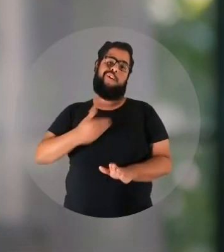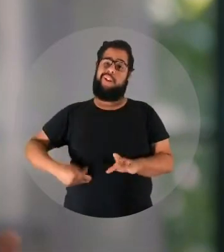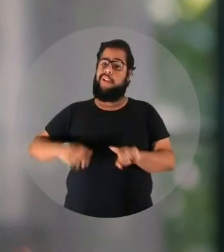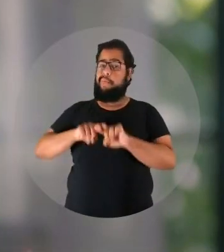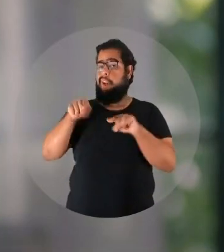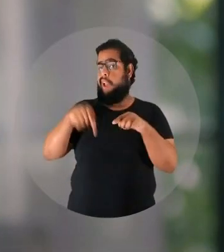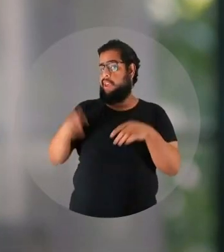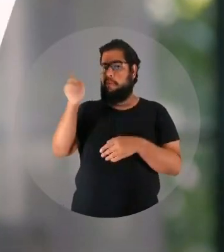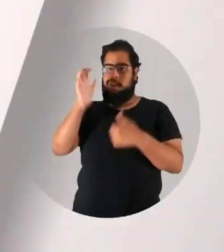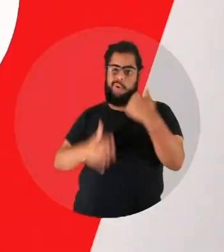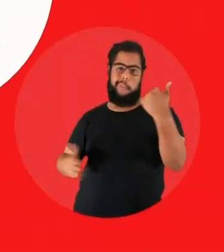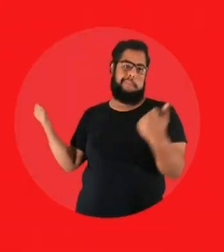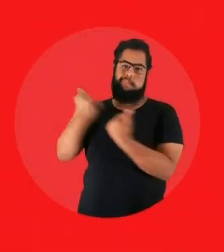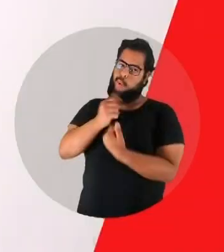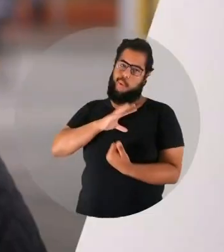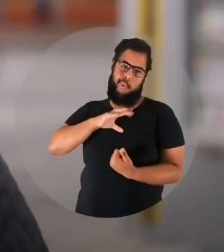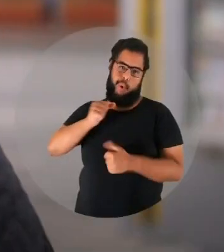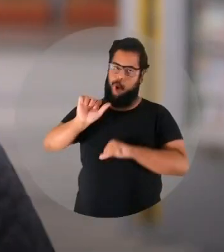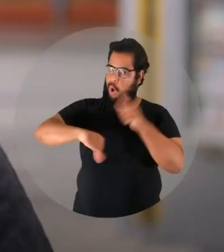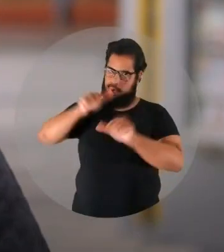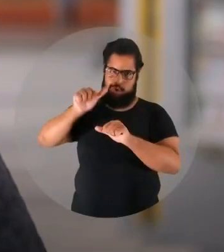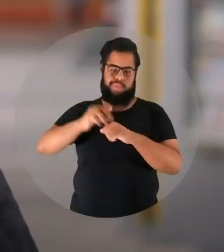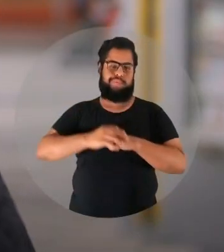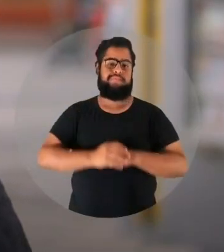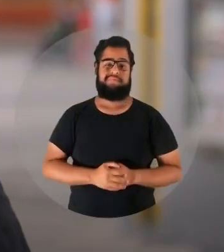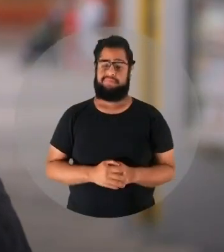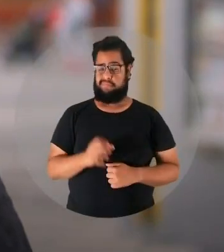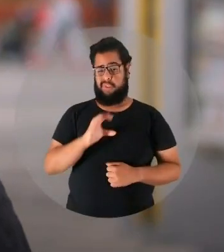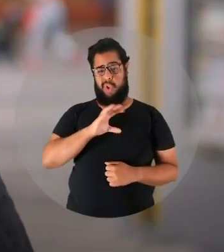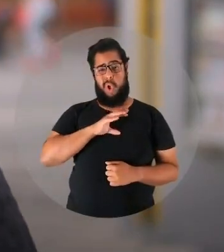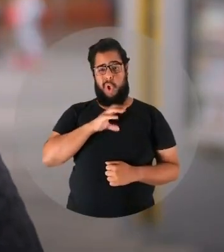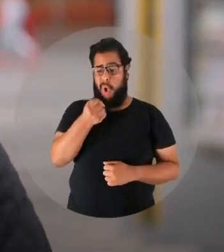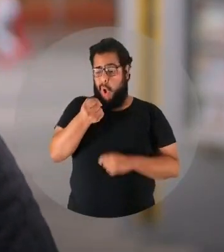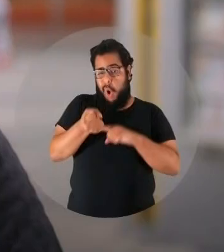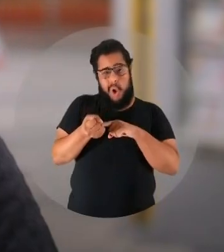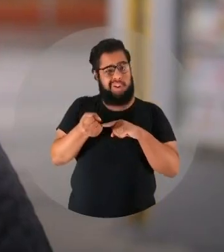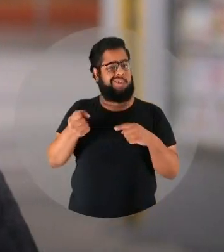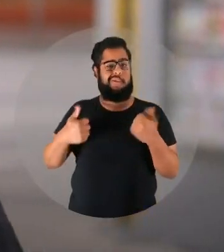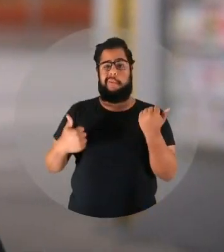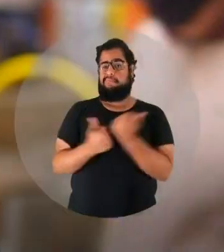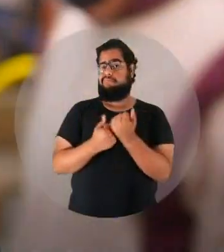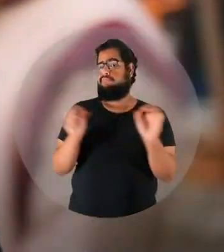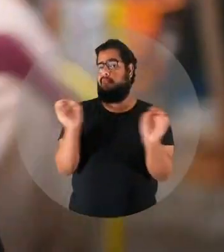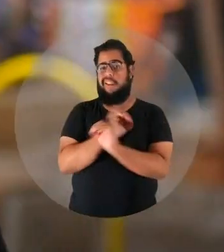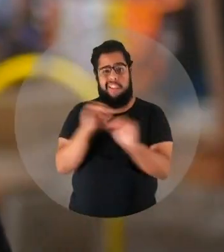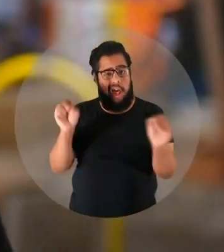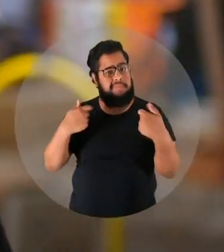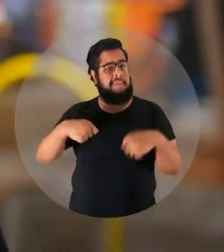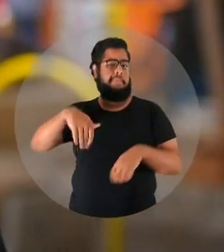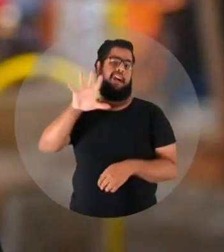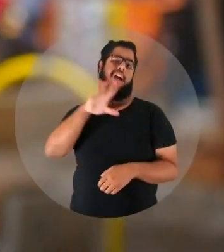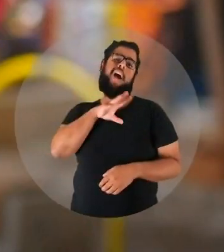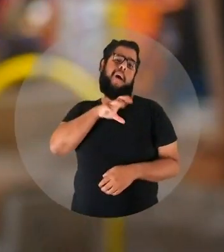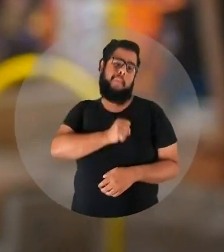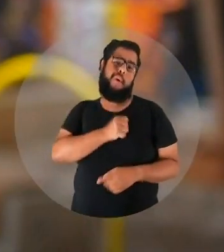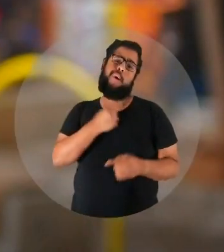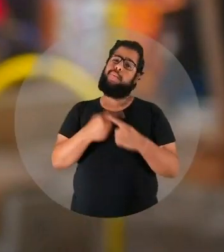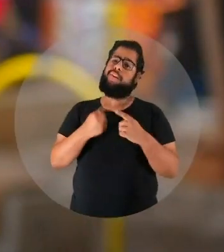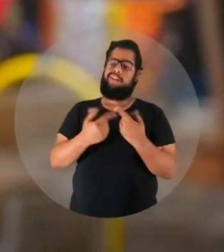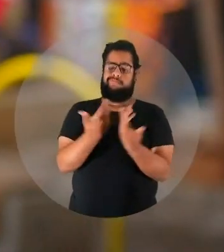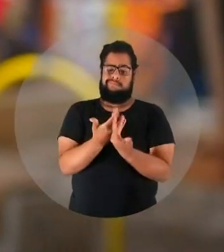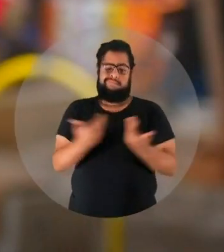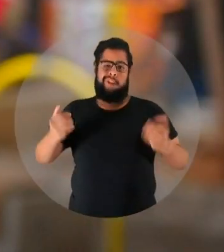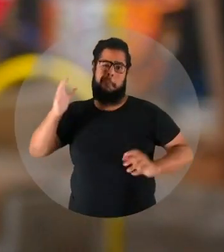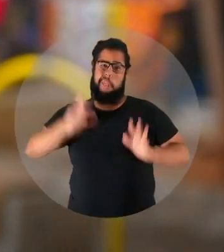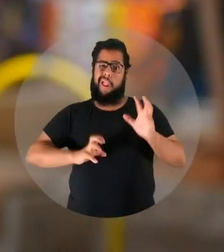Brasil, foi transformado em ódio. O discurso de ódio não contribui em nada, né? Tem que ter um pouco mais de amor, porque